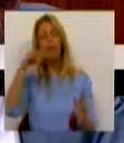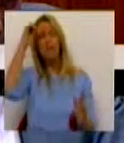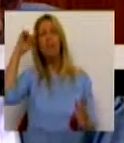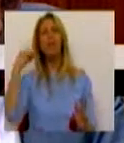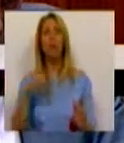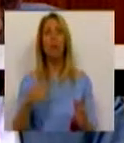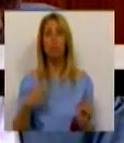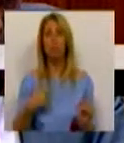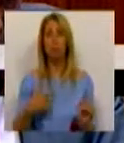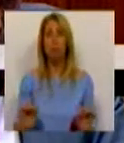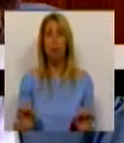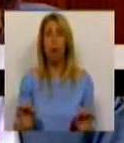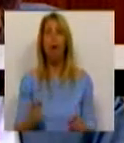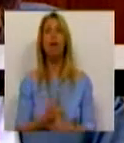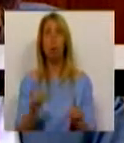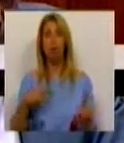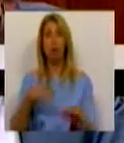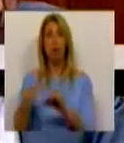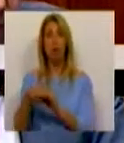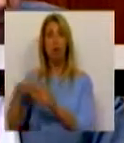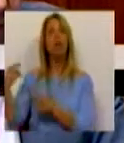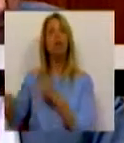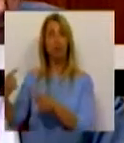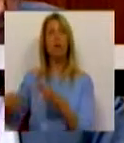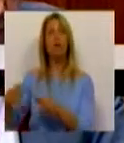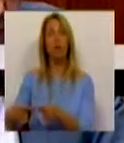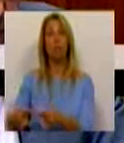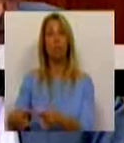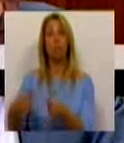porque faço parte de uma geração onde só em